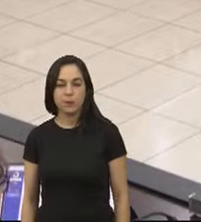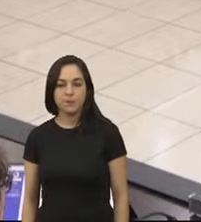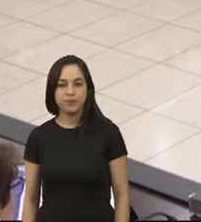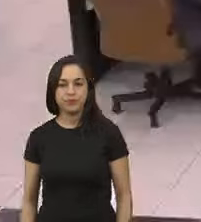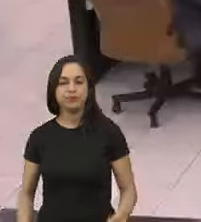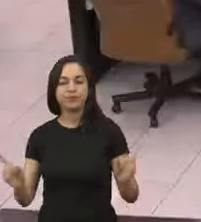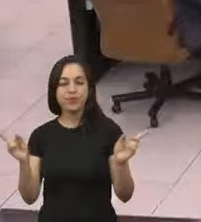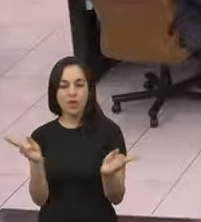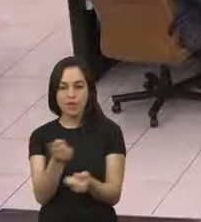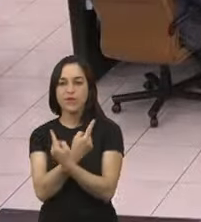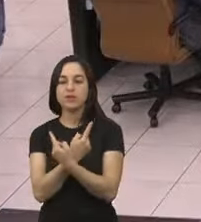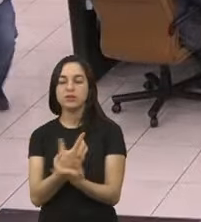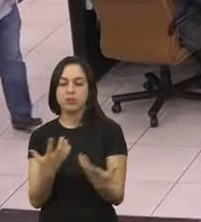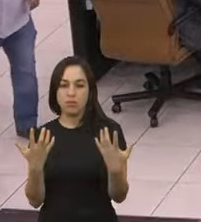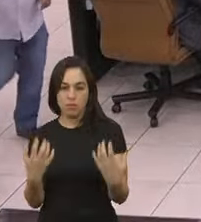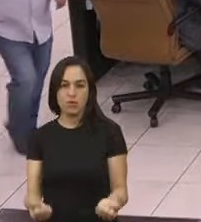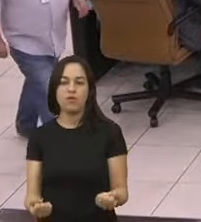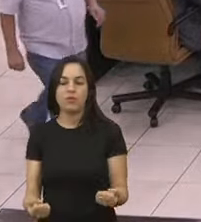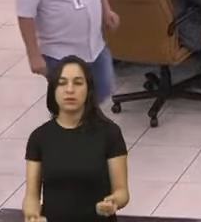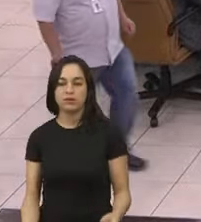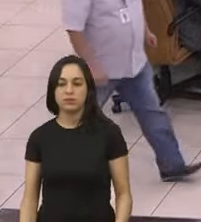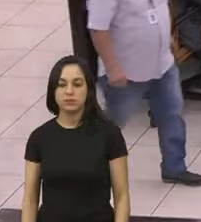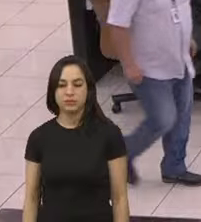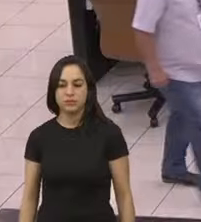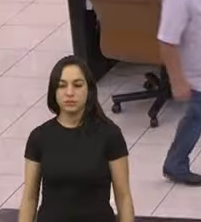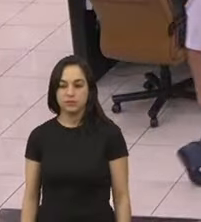Inversão aprovada. Só